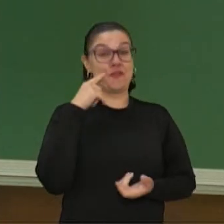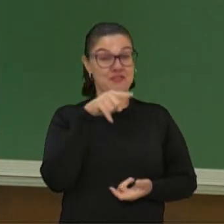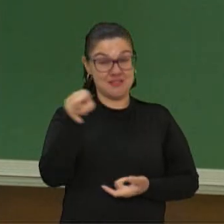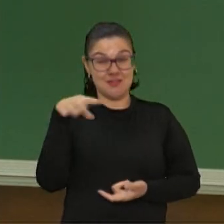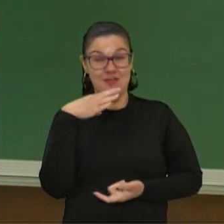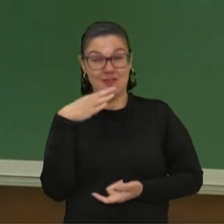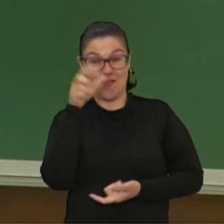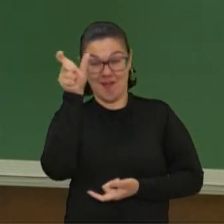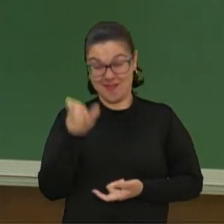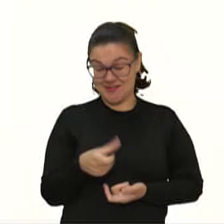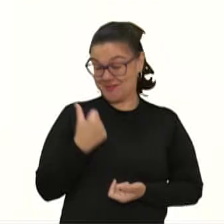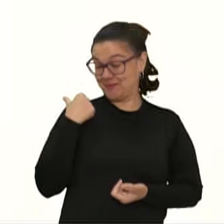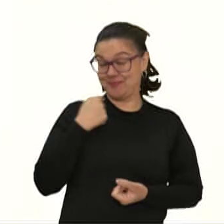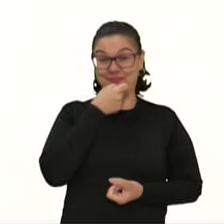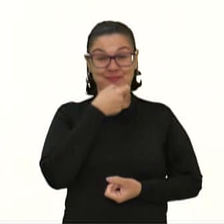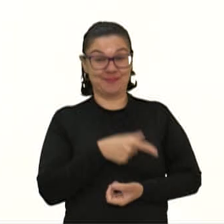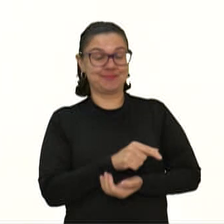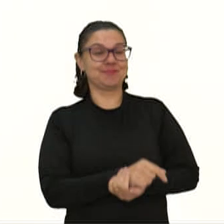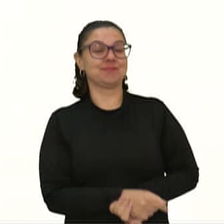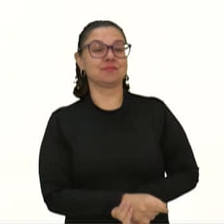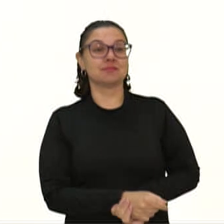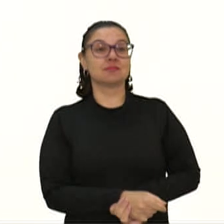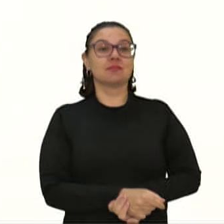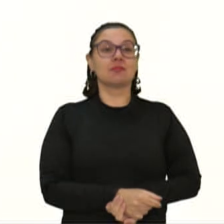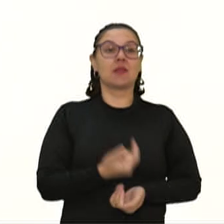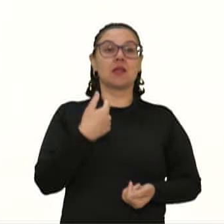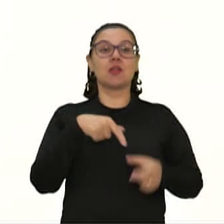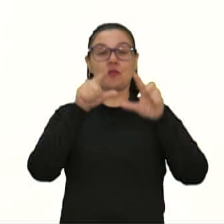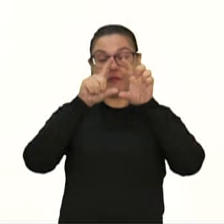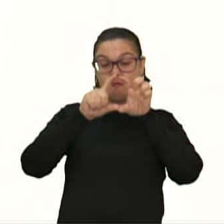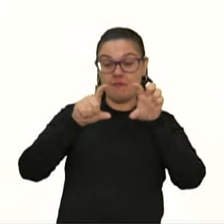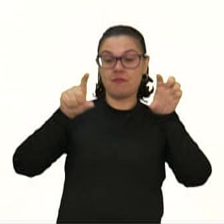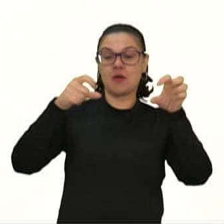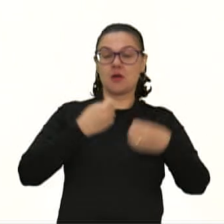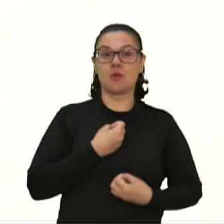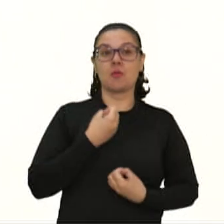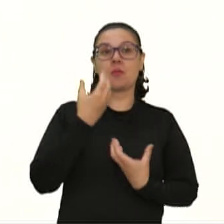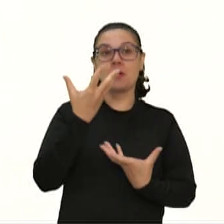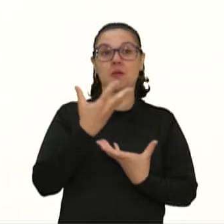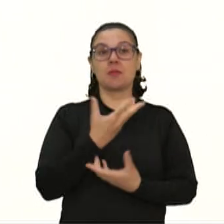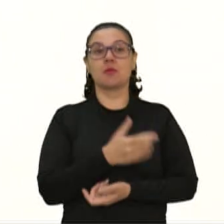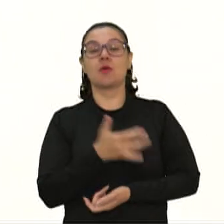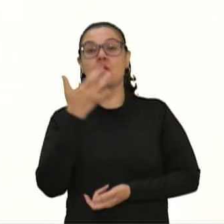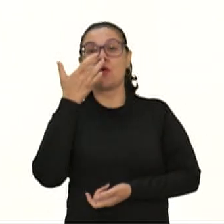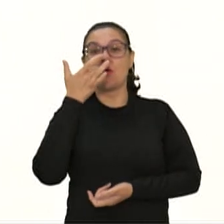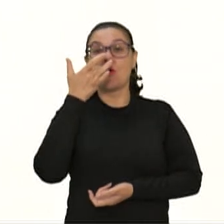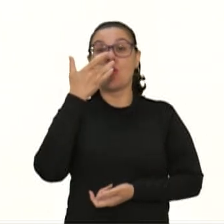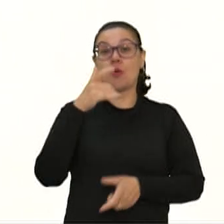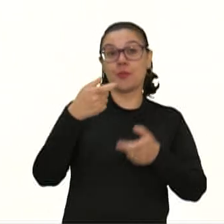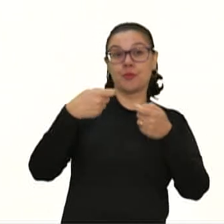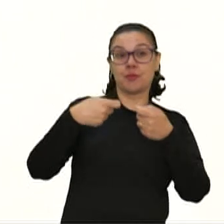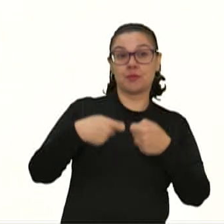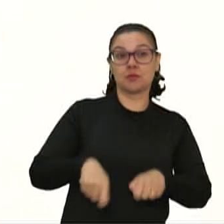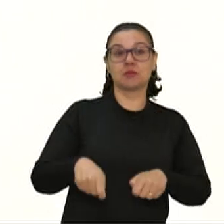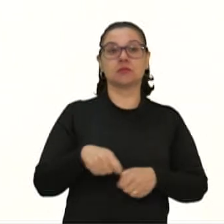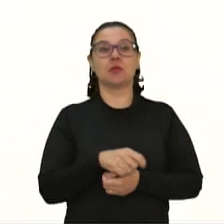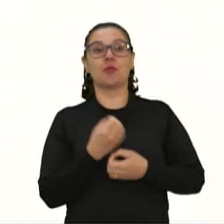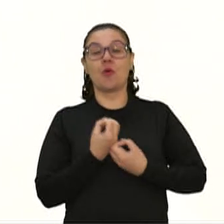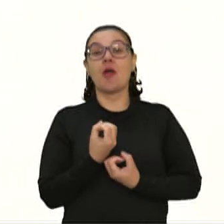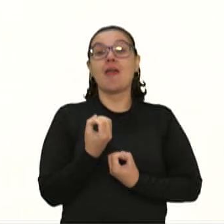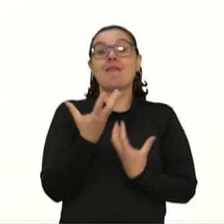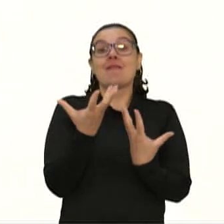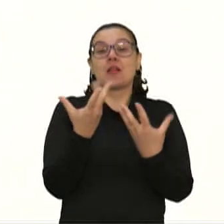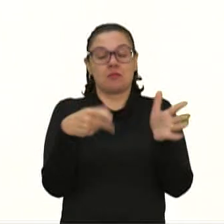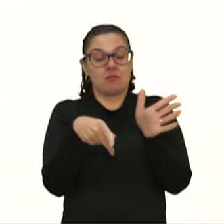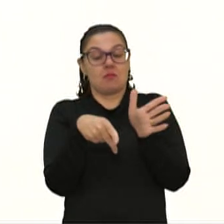vocês conhecem, né? E trouxe um fragmento do poema 1, romance 1, ou da revelação